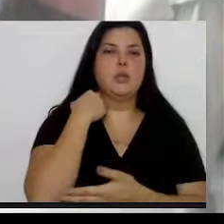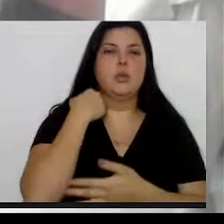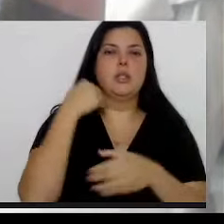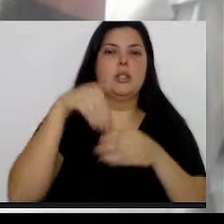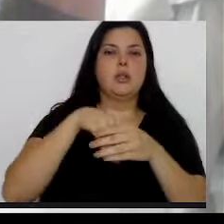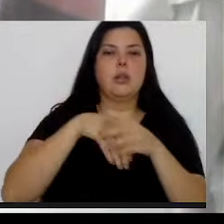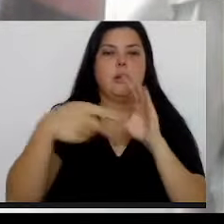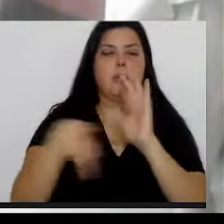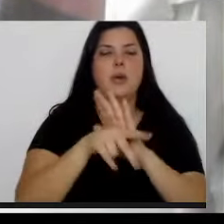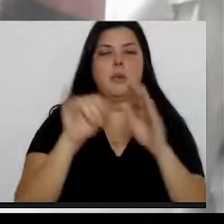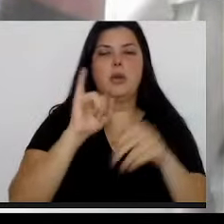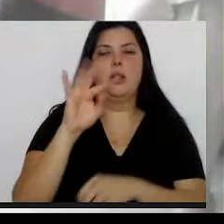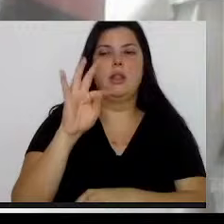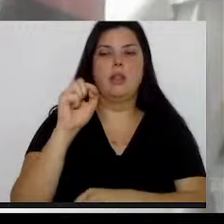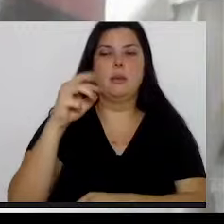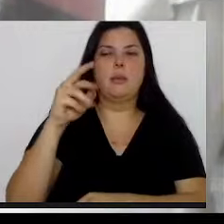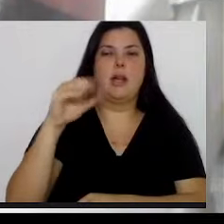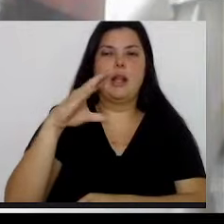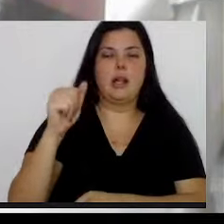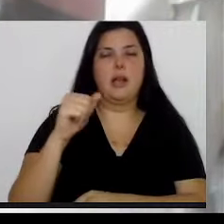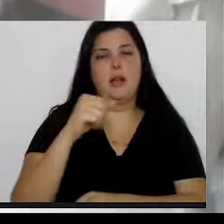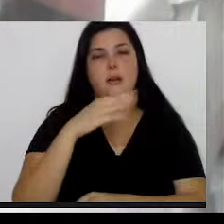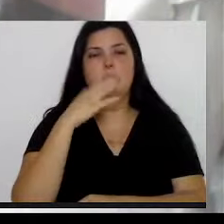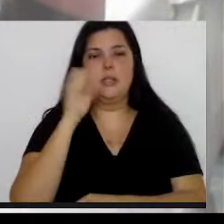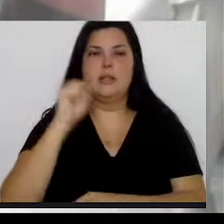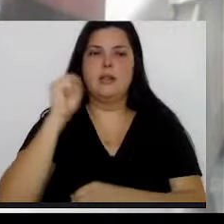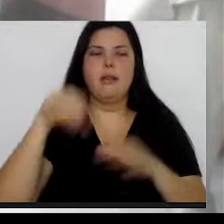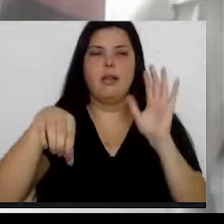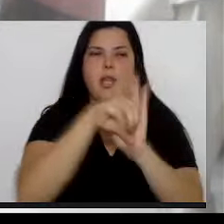Itamaracá, reconhecendo a fraude à cota de gênero.